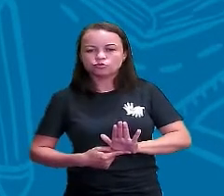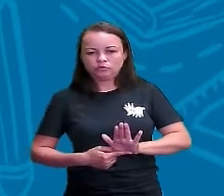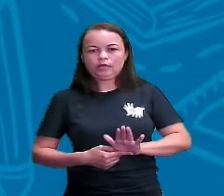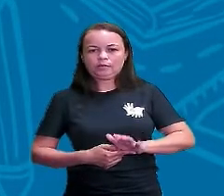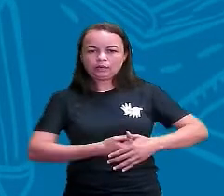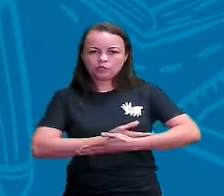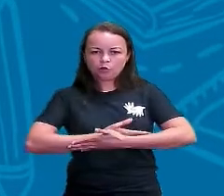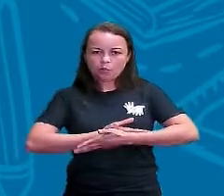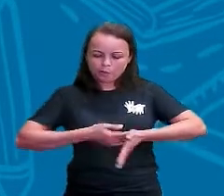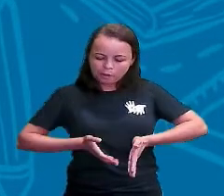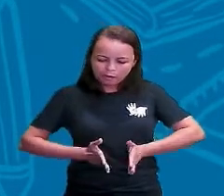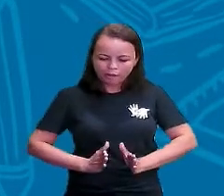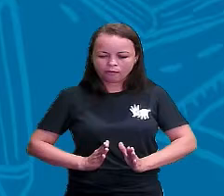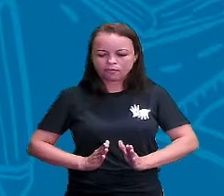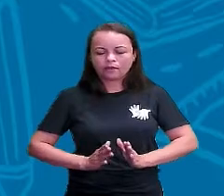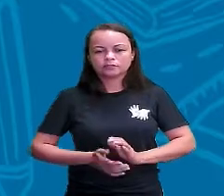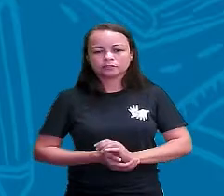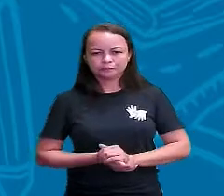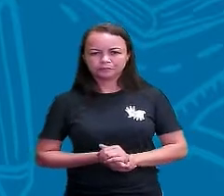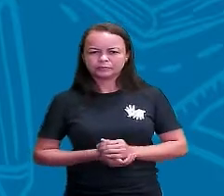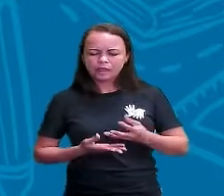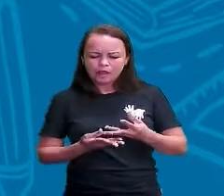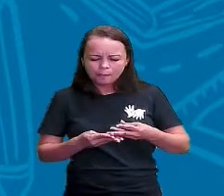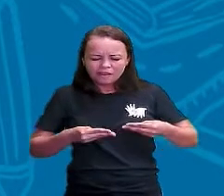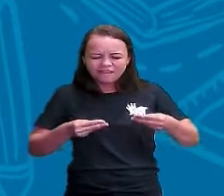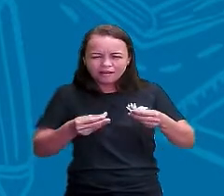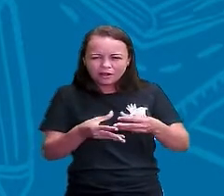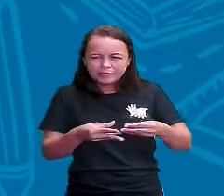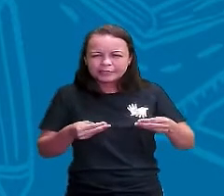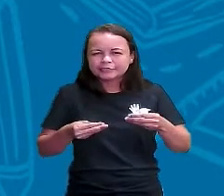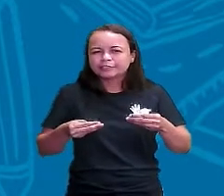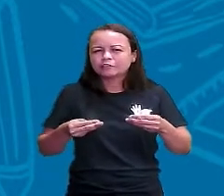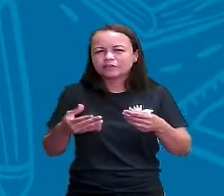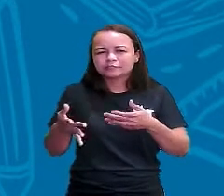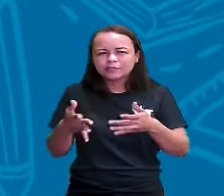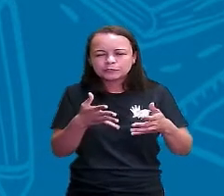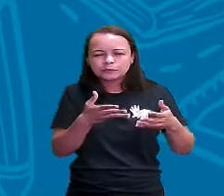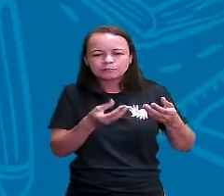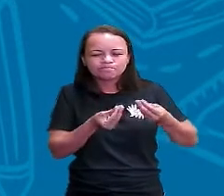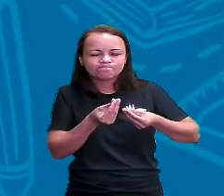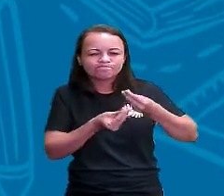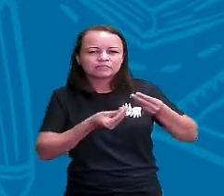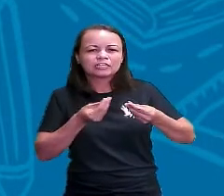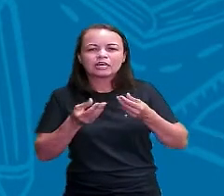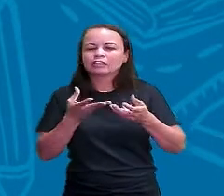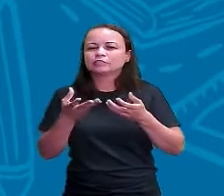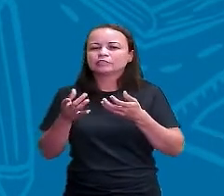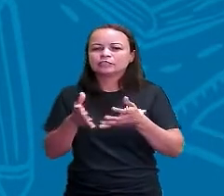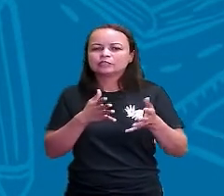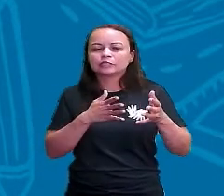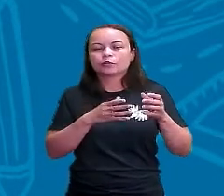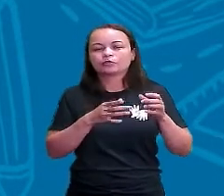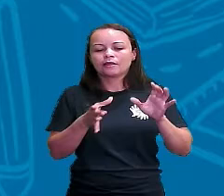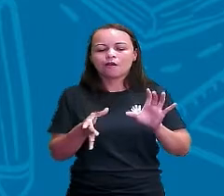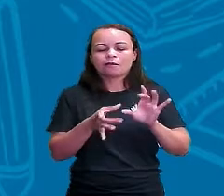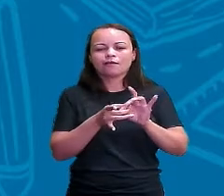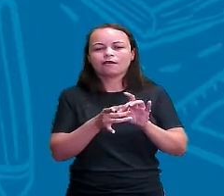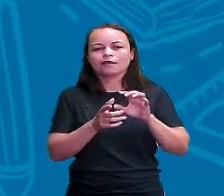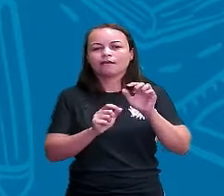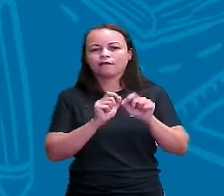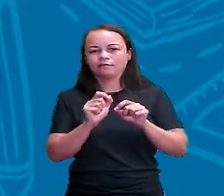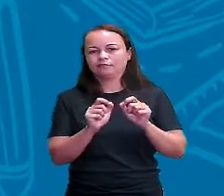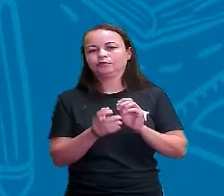chamado tecido muscular liso, né? Fazendo intercâmbio com outros saberes da ciência, com outros saberes que estão ligados ao quê?